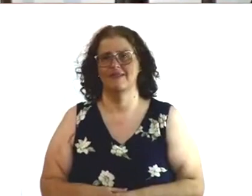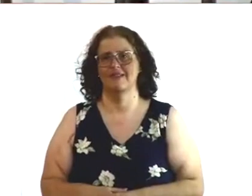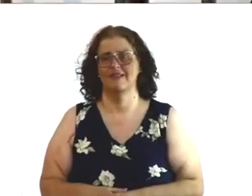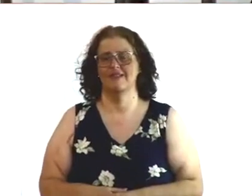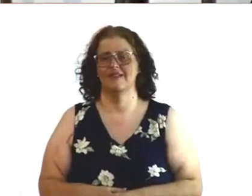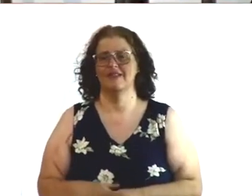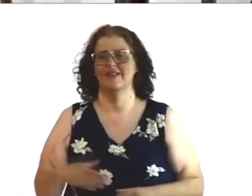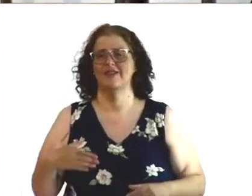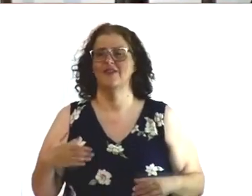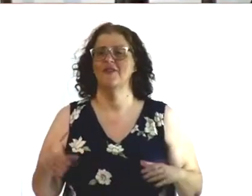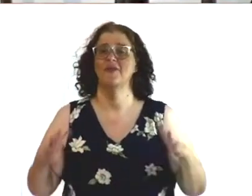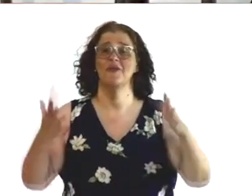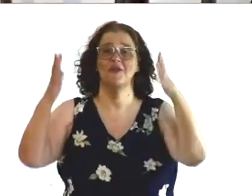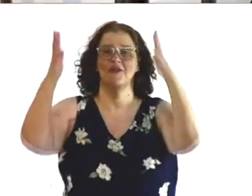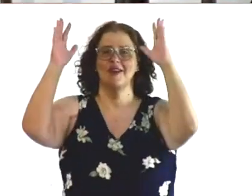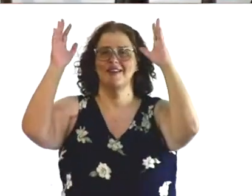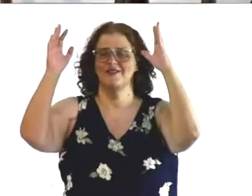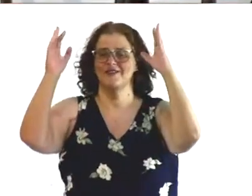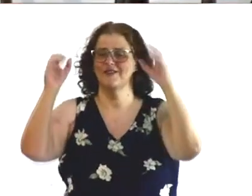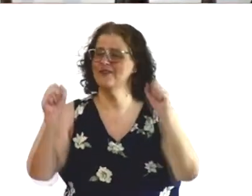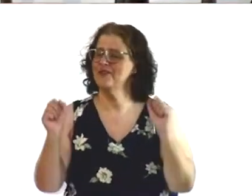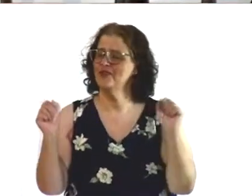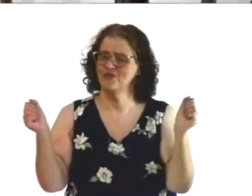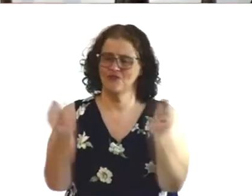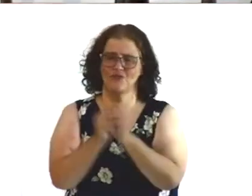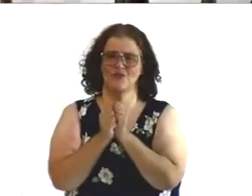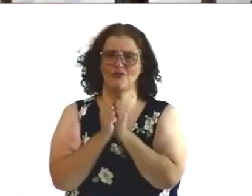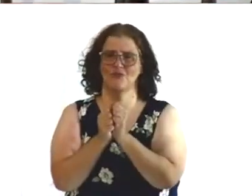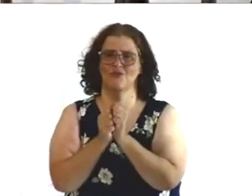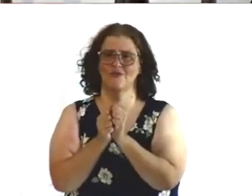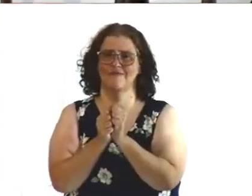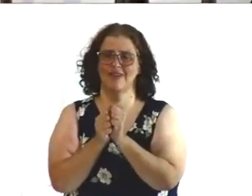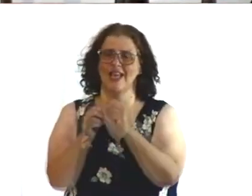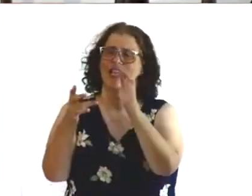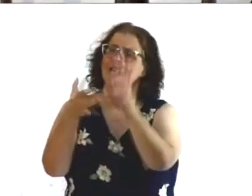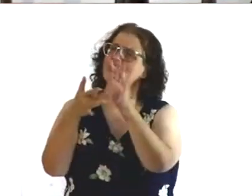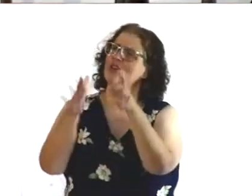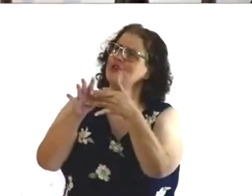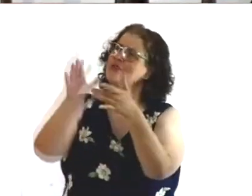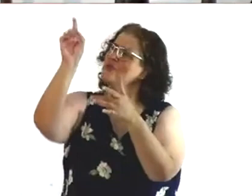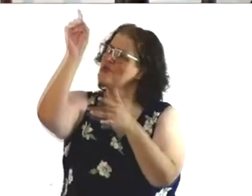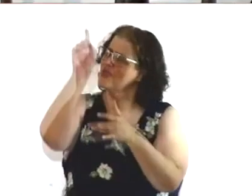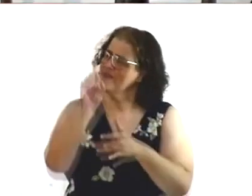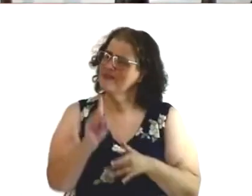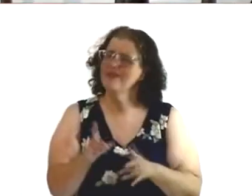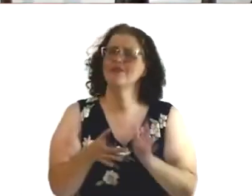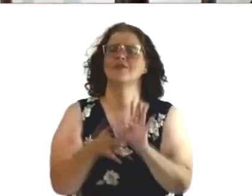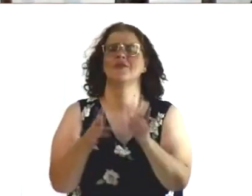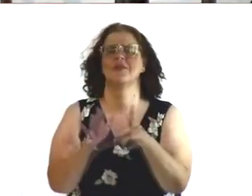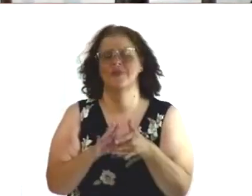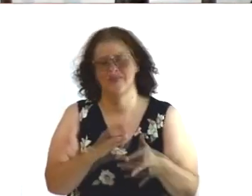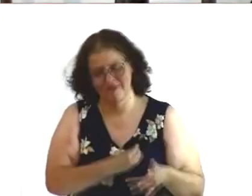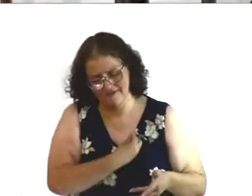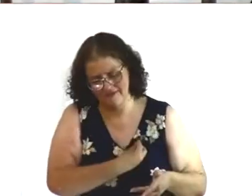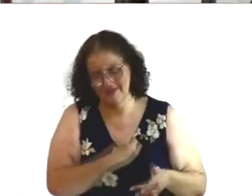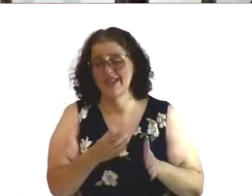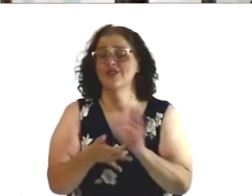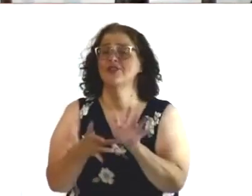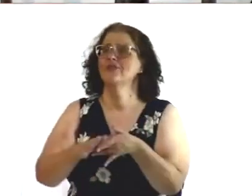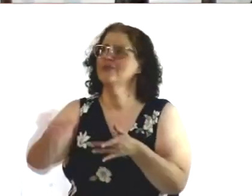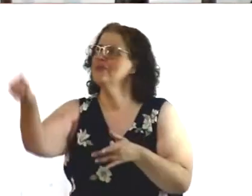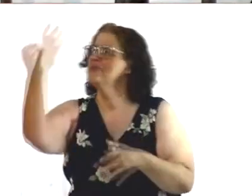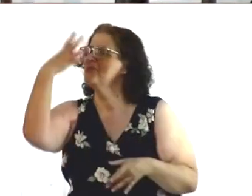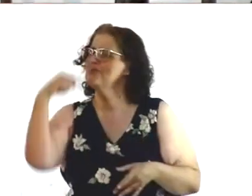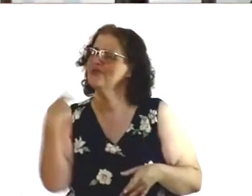metade, comemoremos com integridade. Ele veio, Ele é a luz para todos os povos, foi luz para nós, é luz para